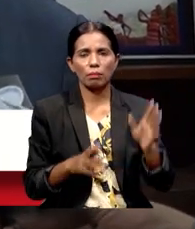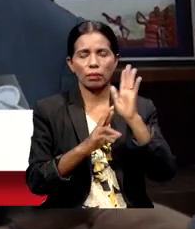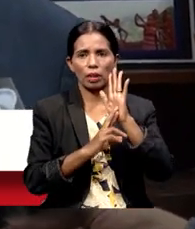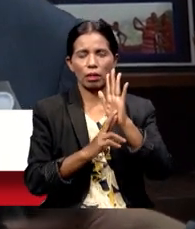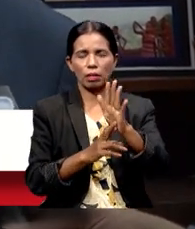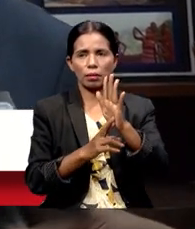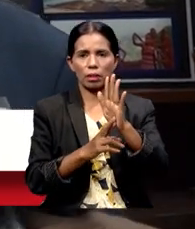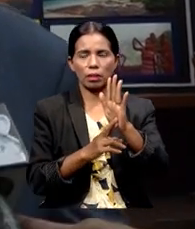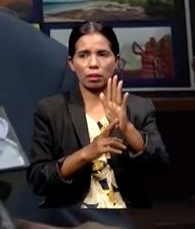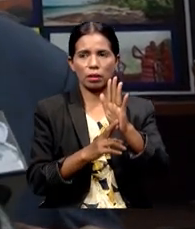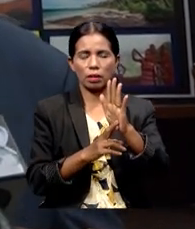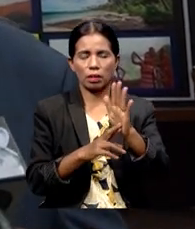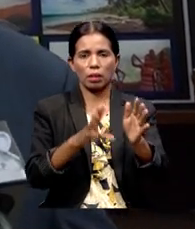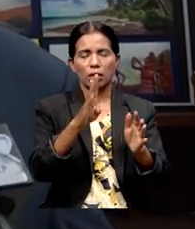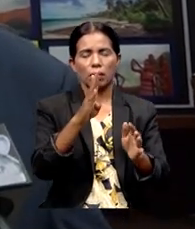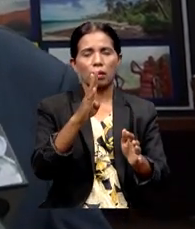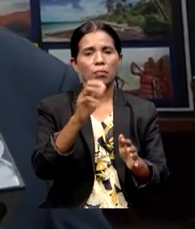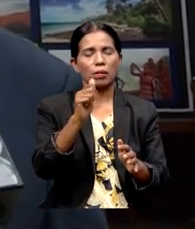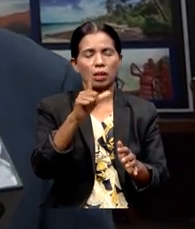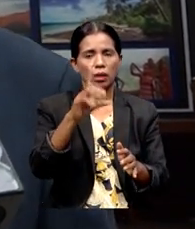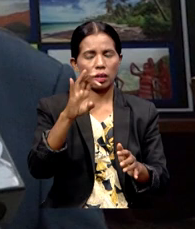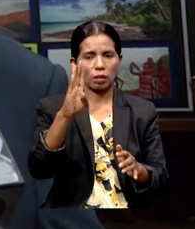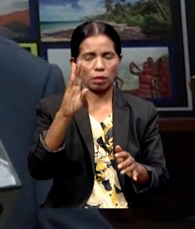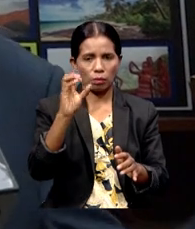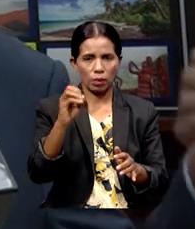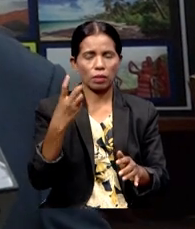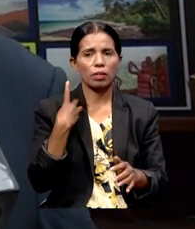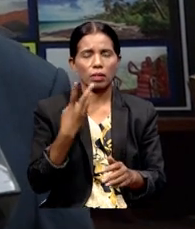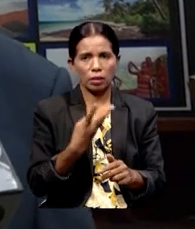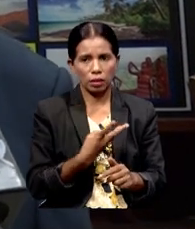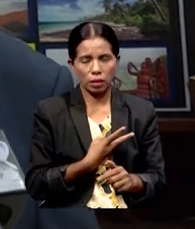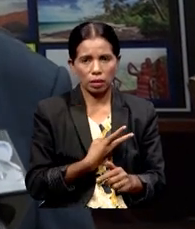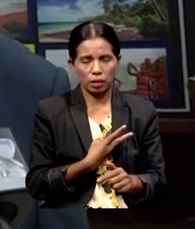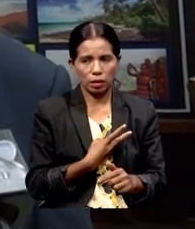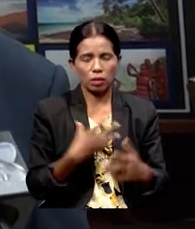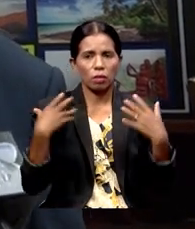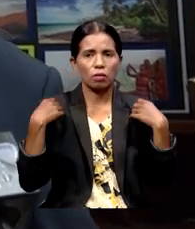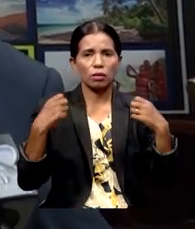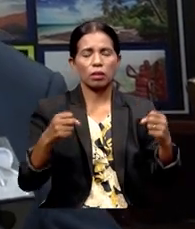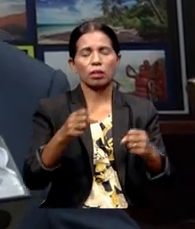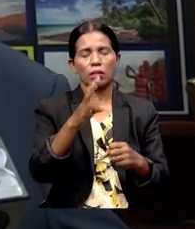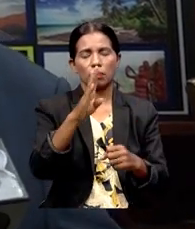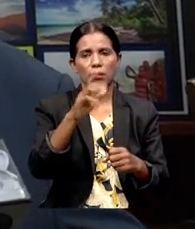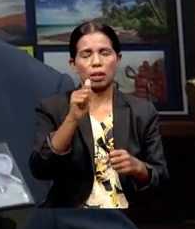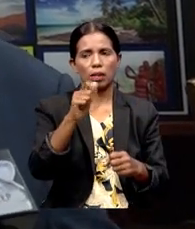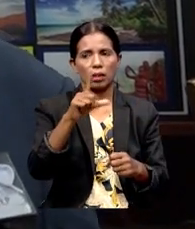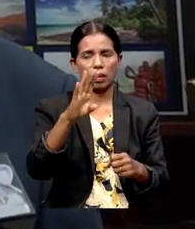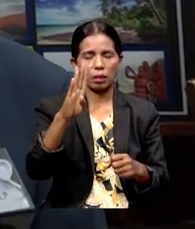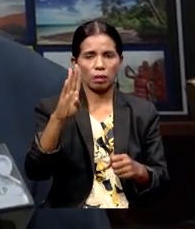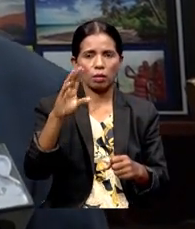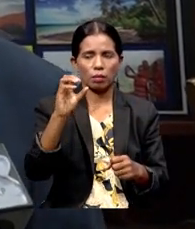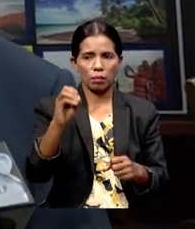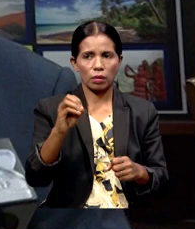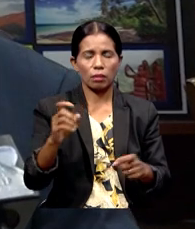representa Balibo Trust House. Não é italiano, é forte Balibo. Está bom, de uma posada, não é